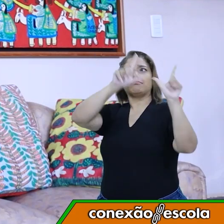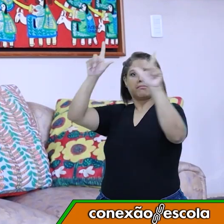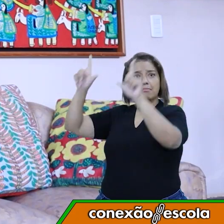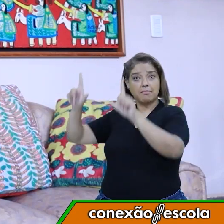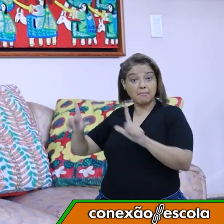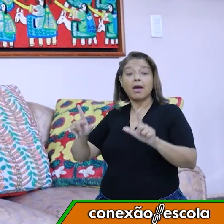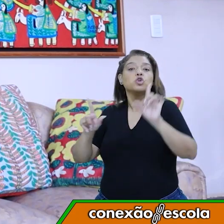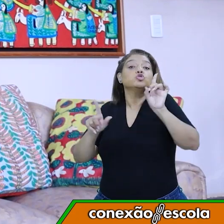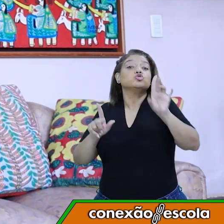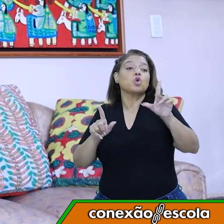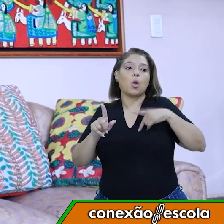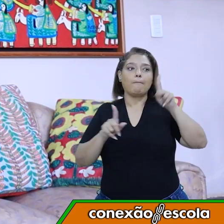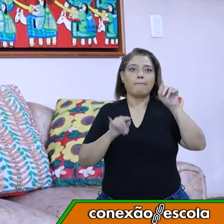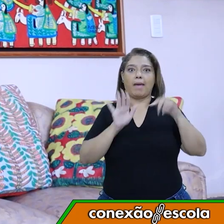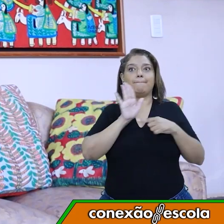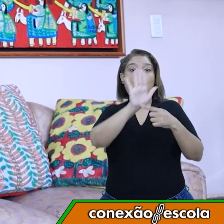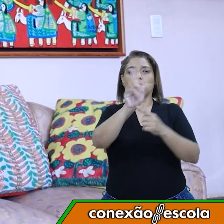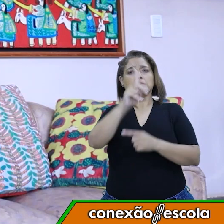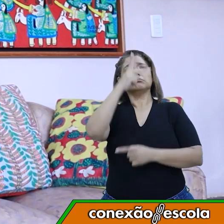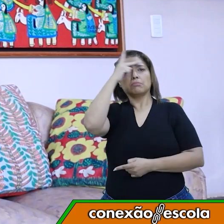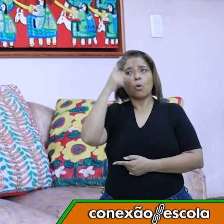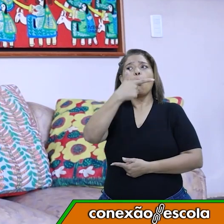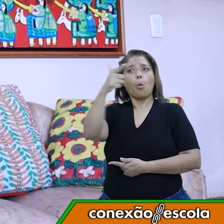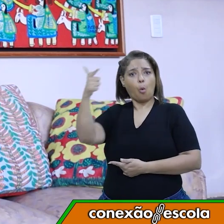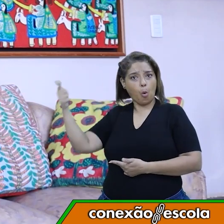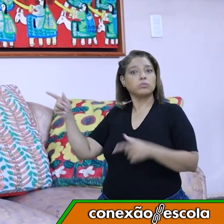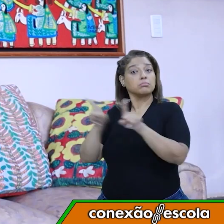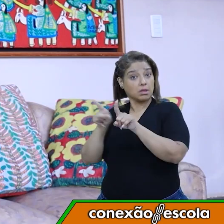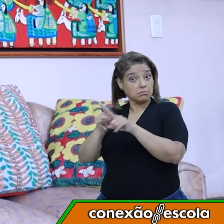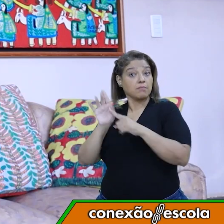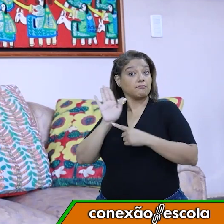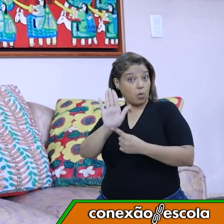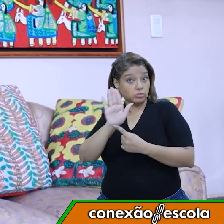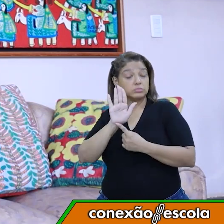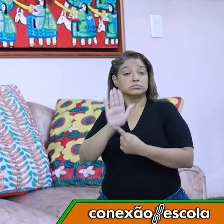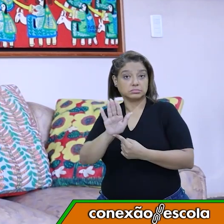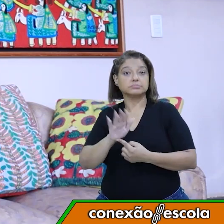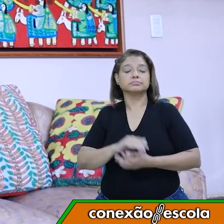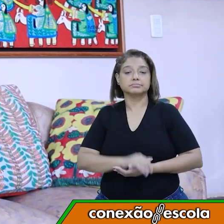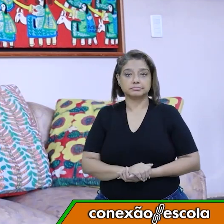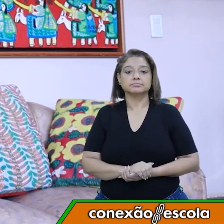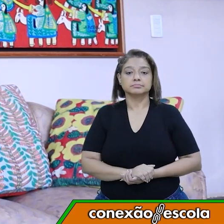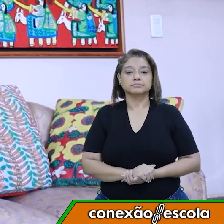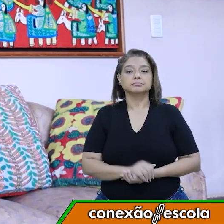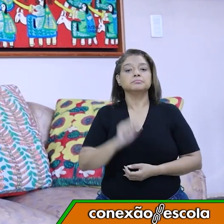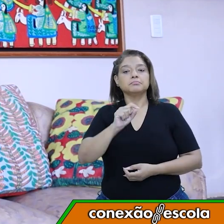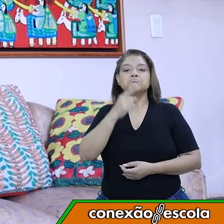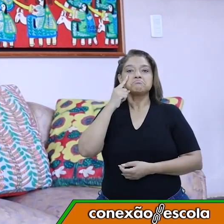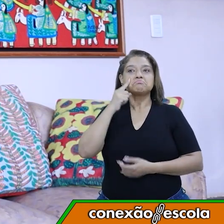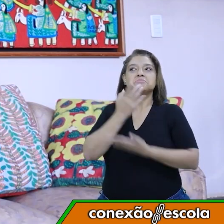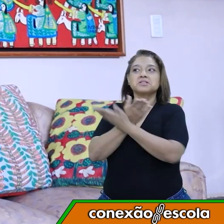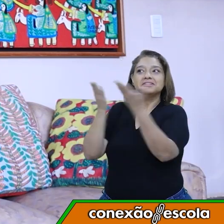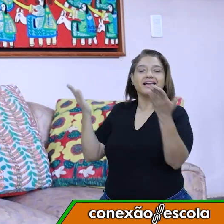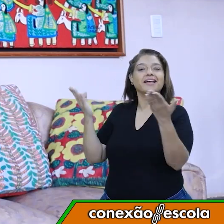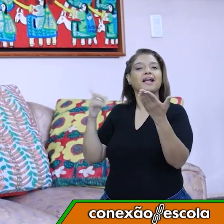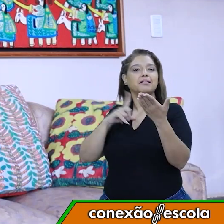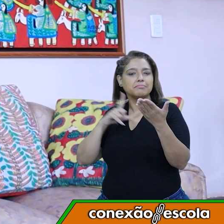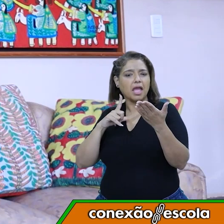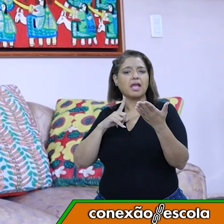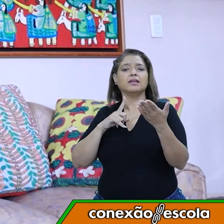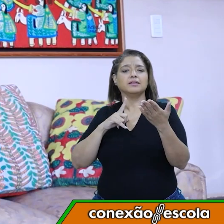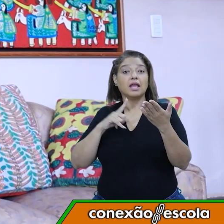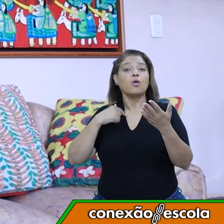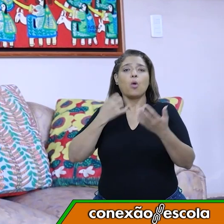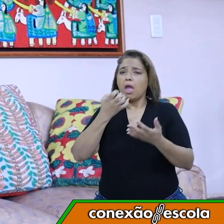de outros artistas também. Então isso aqui, a gente está criando isso aqui, entendeu, para ficar para a eternidade. Eu